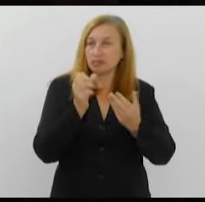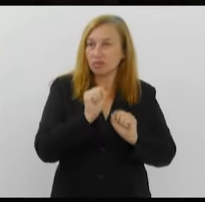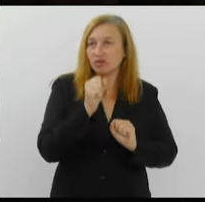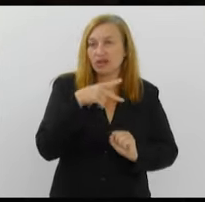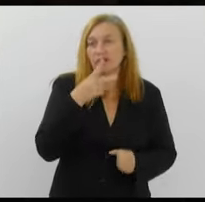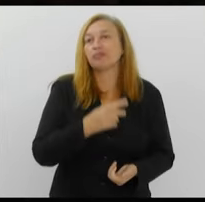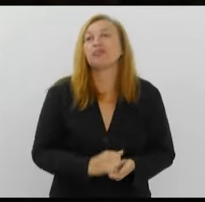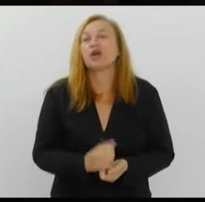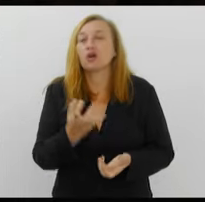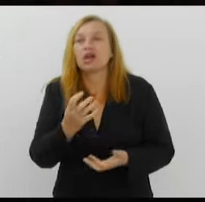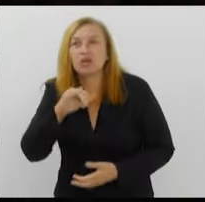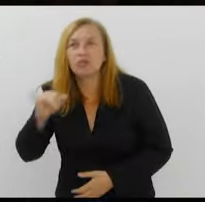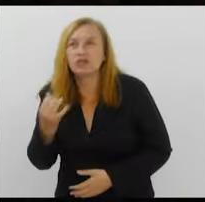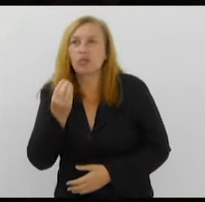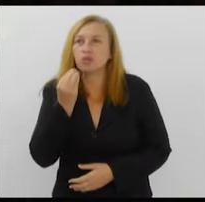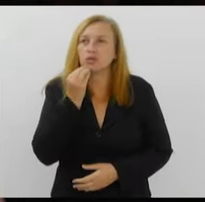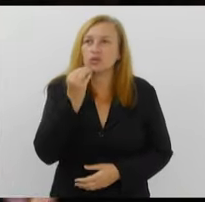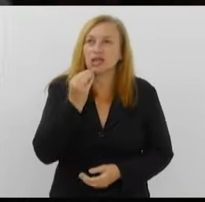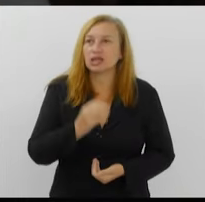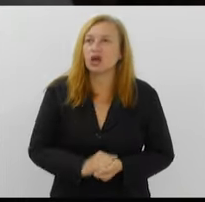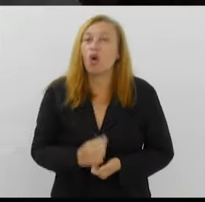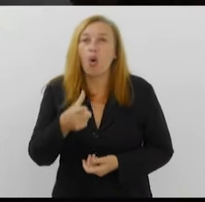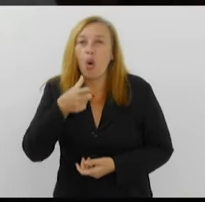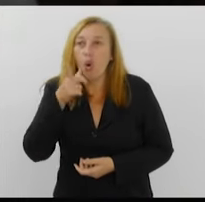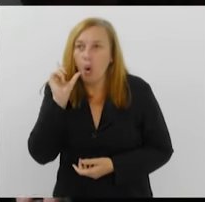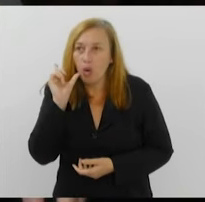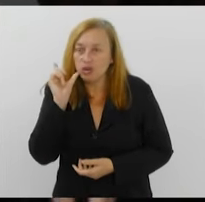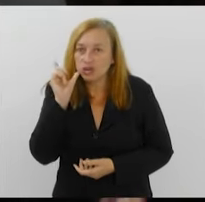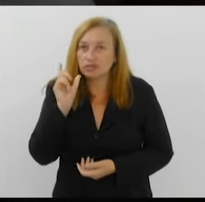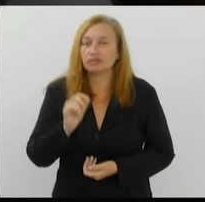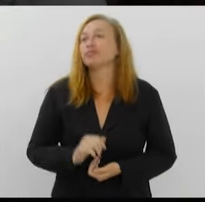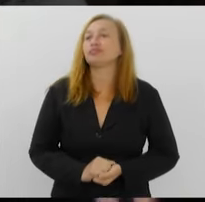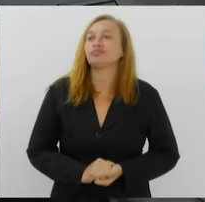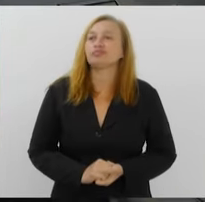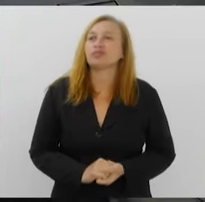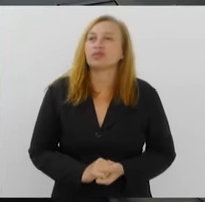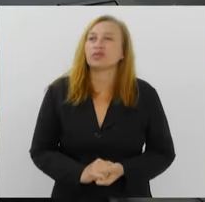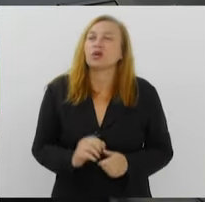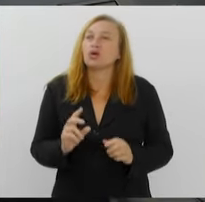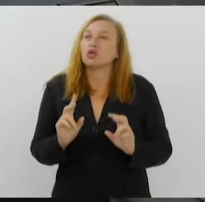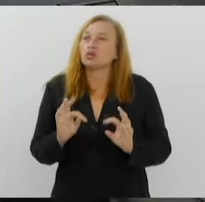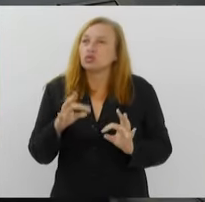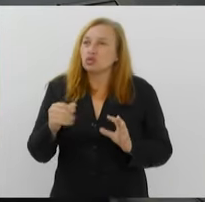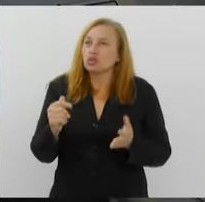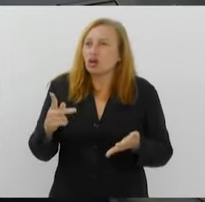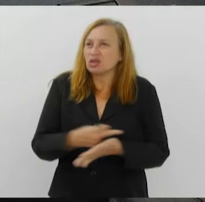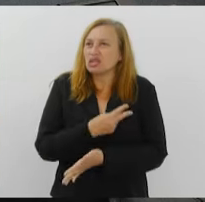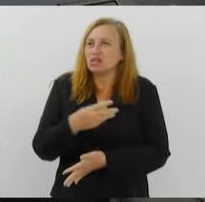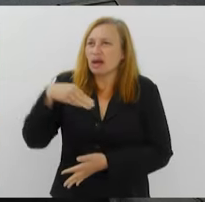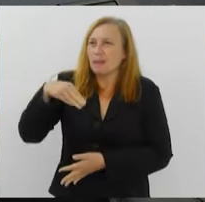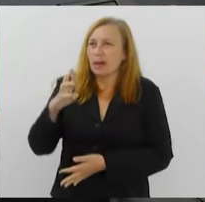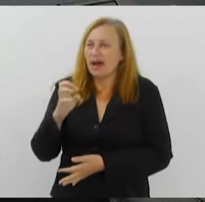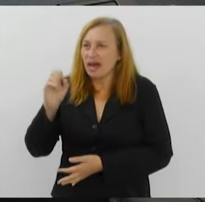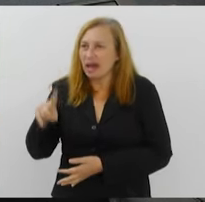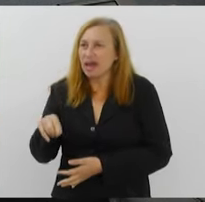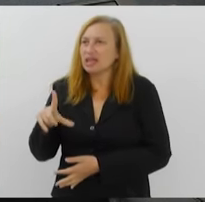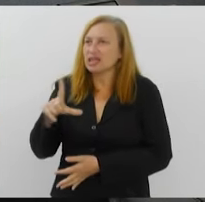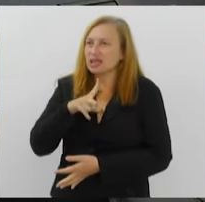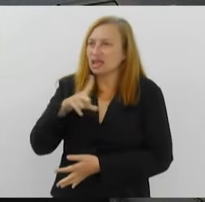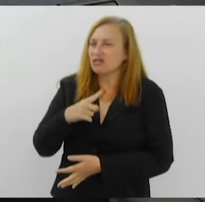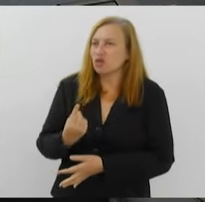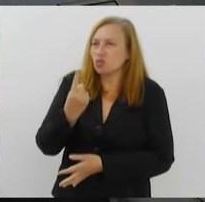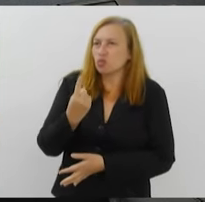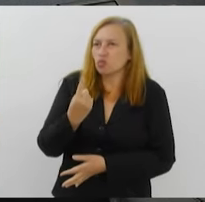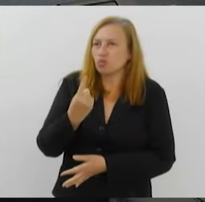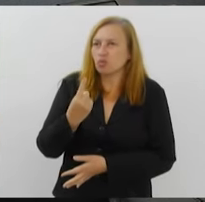queria aproveitar a oportunidade que ontem, devido a situação que aconteceu lá na área da Maré, teve um